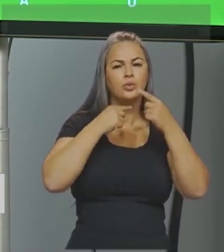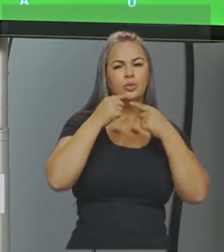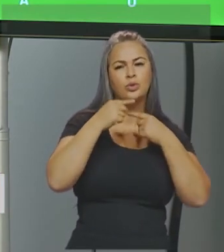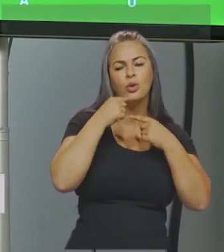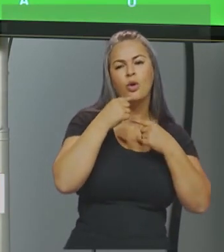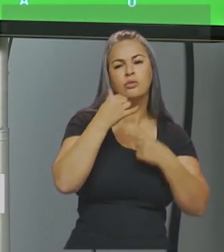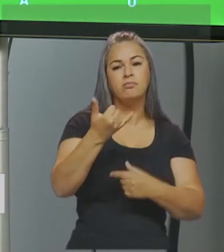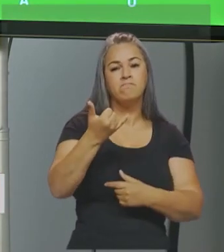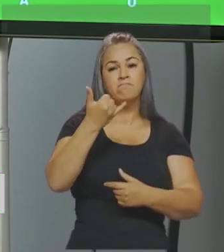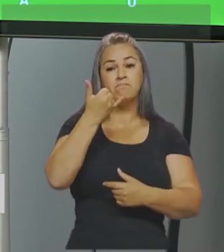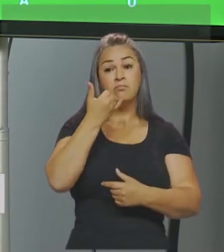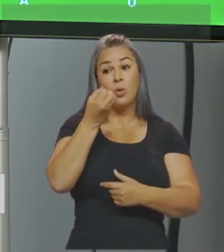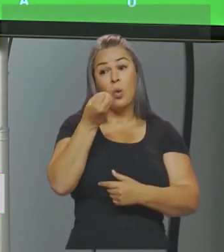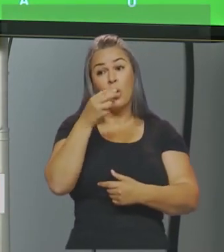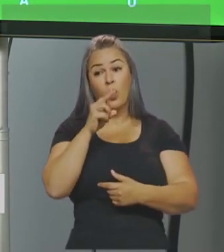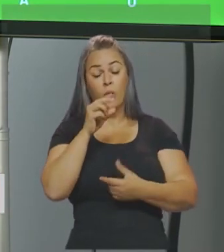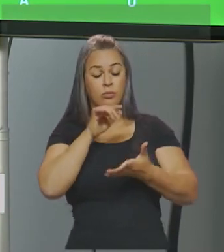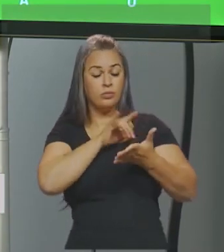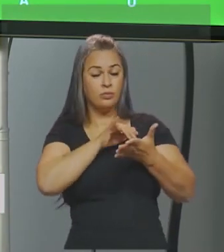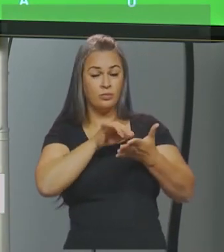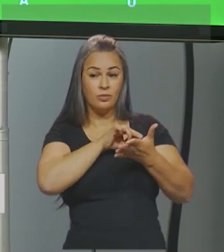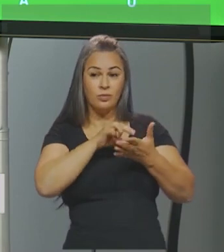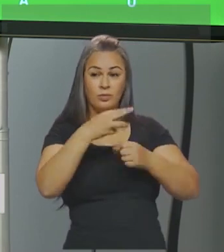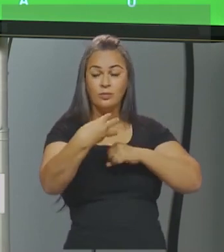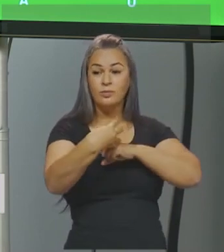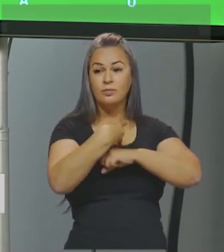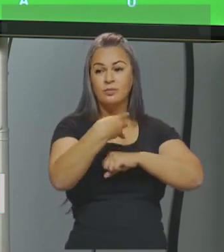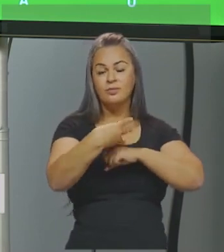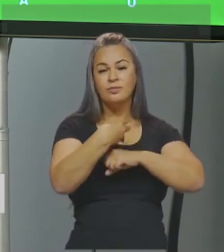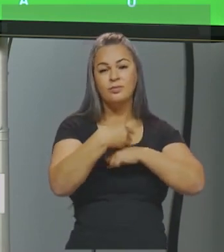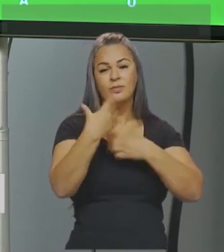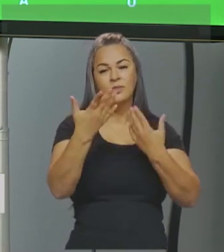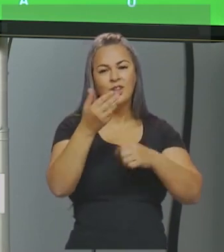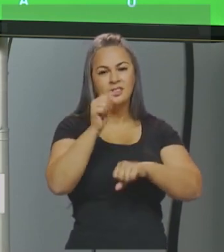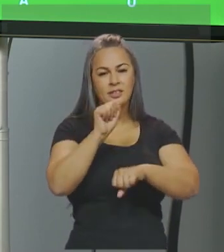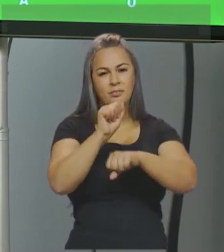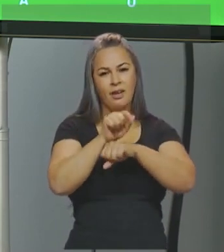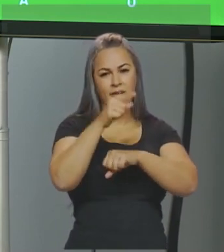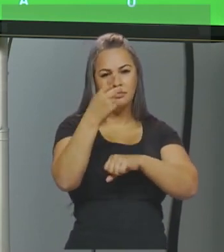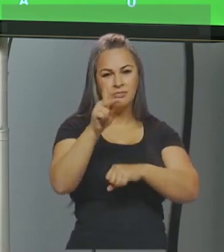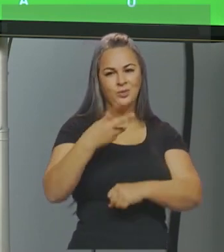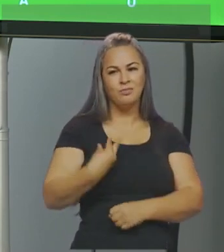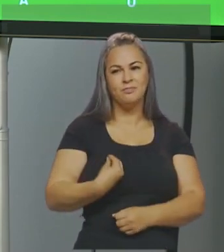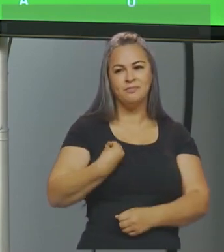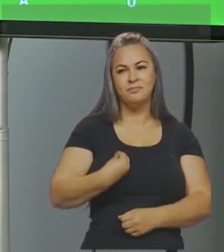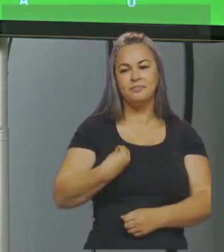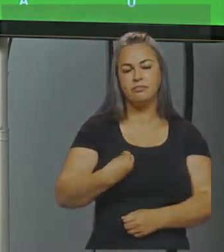enviando uma mensagem para o nosso WhatsApp. Estamos esperando a sua participação. Até já!